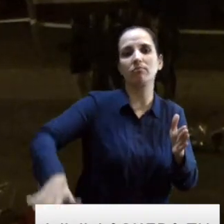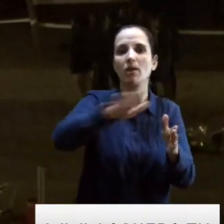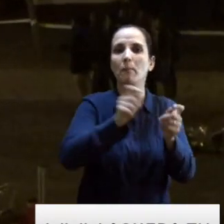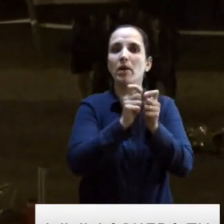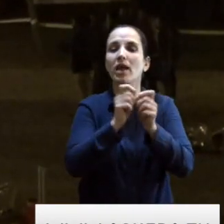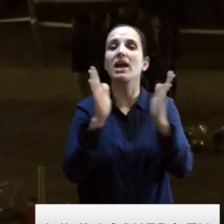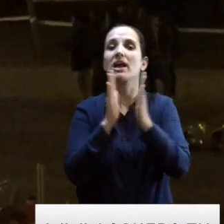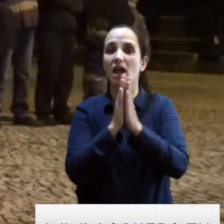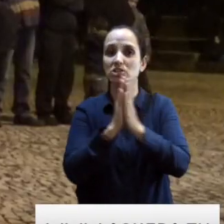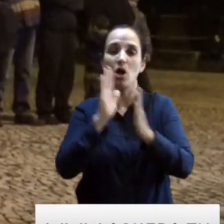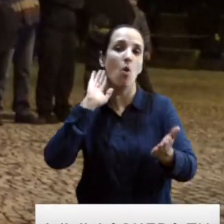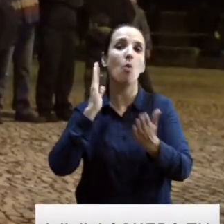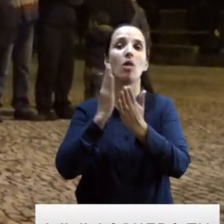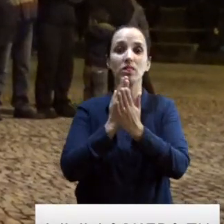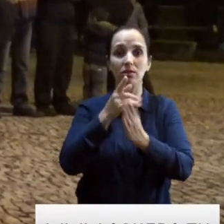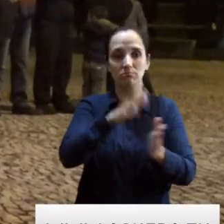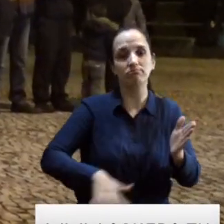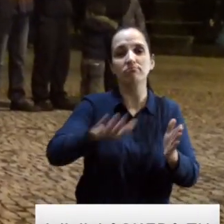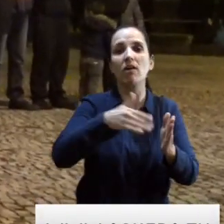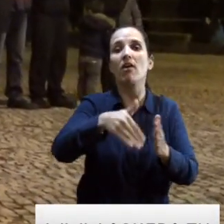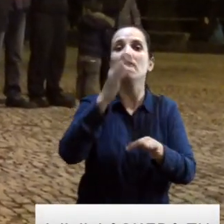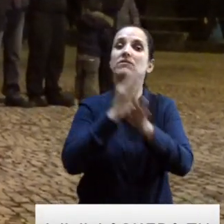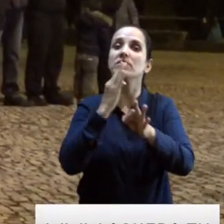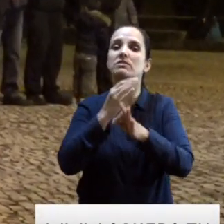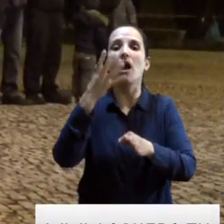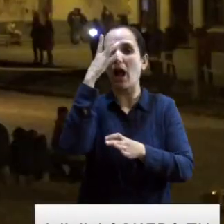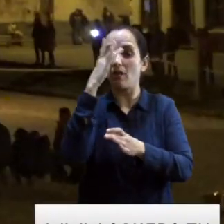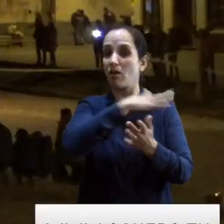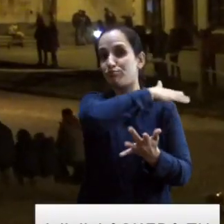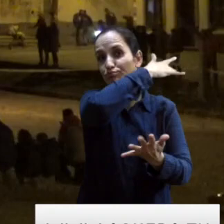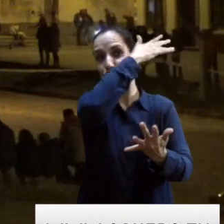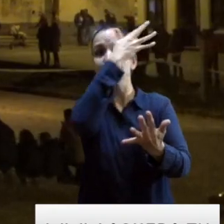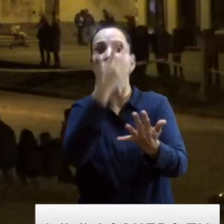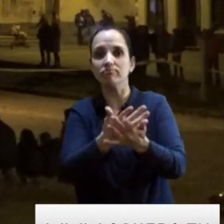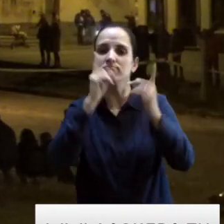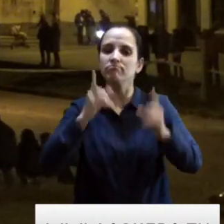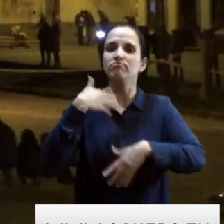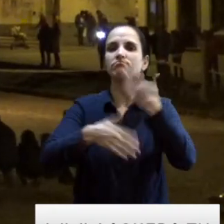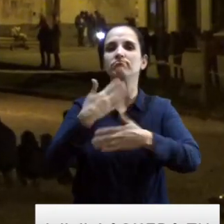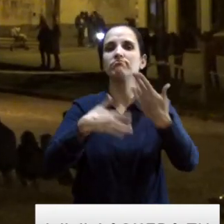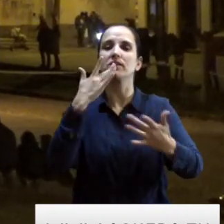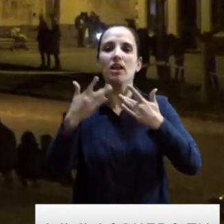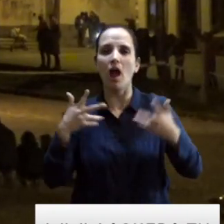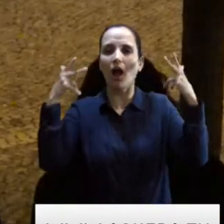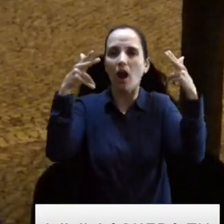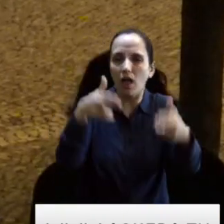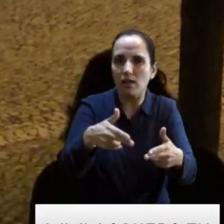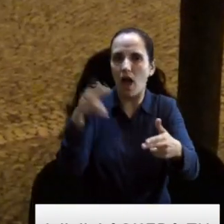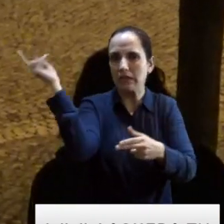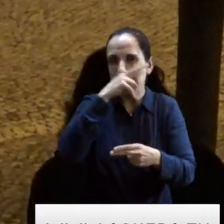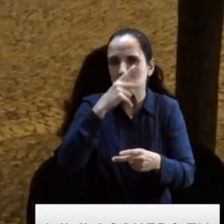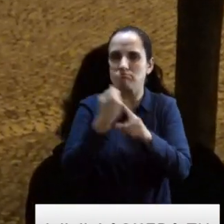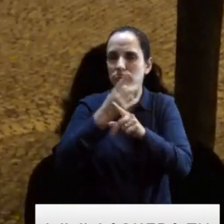igreja de Travassou, a última das ladainhas que vinham sendo realizadas desde o Carnaval, dá início ao desenrolar do espetáculo de crítica sagaz